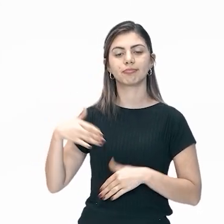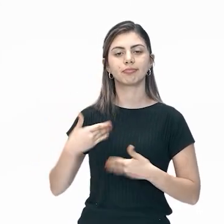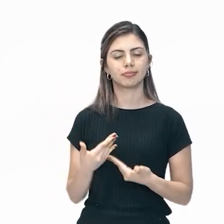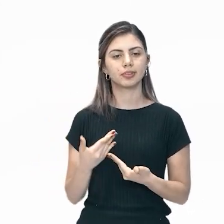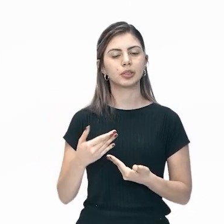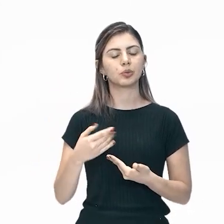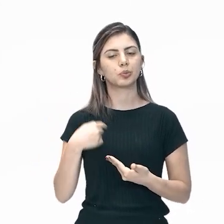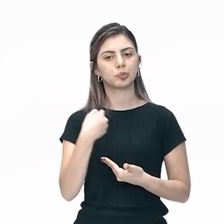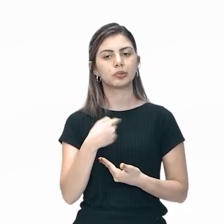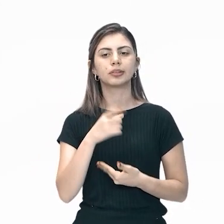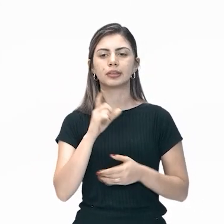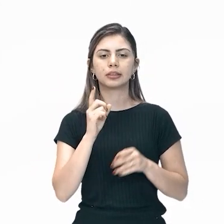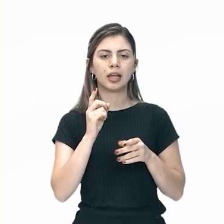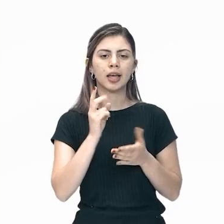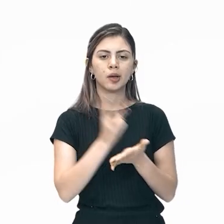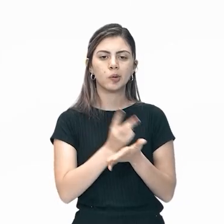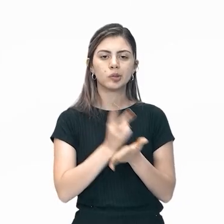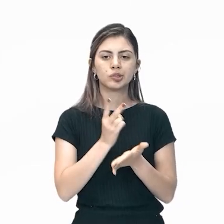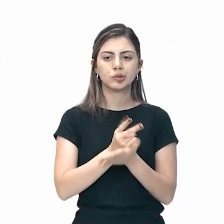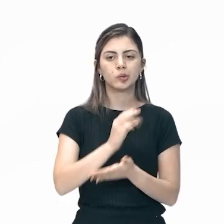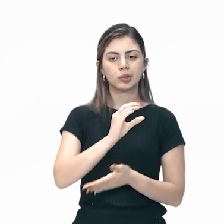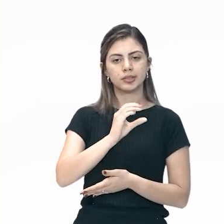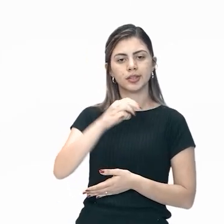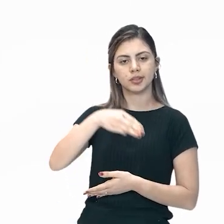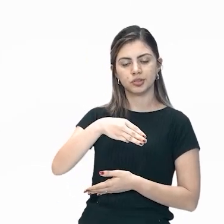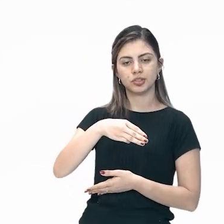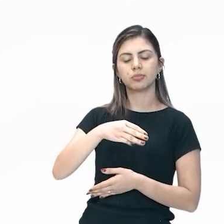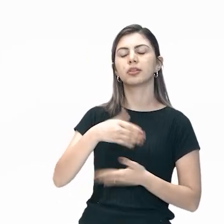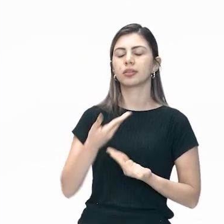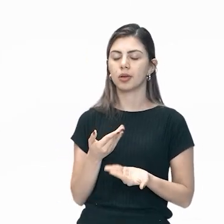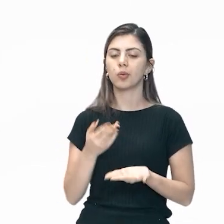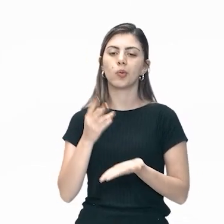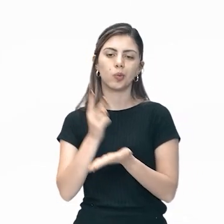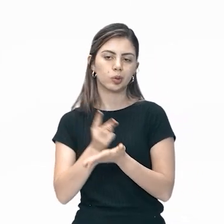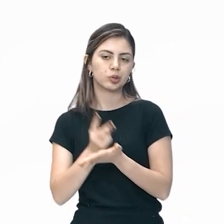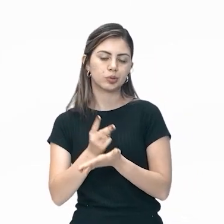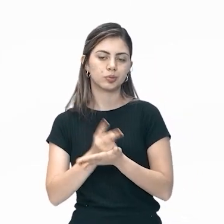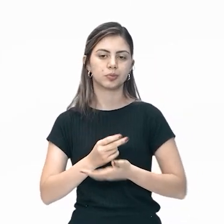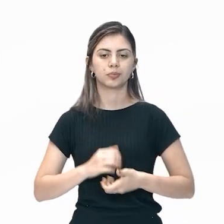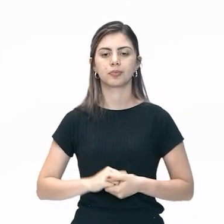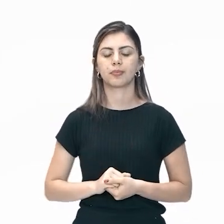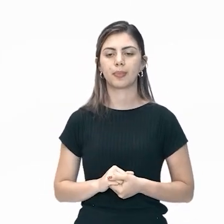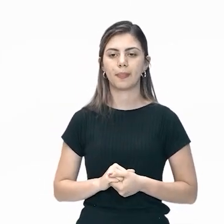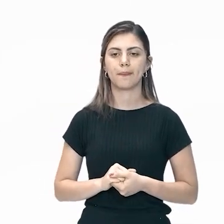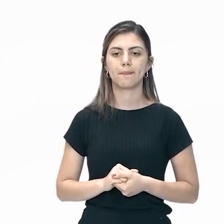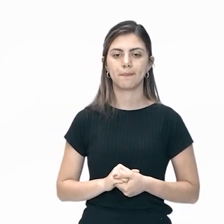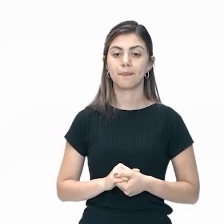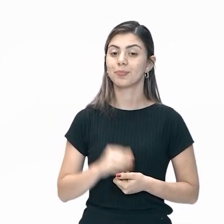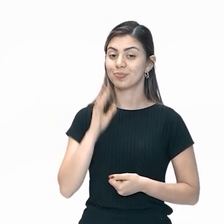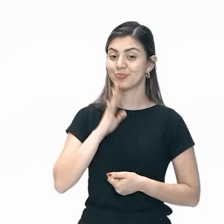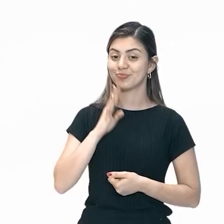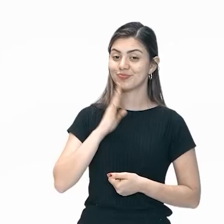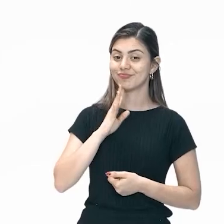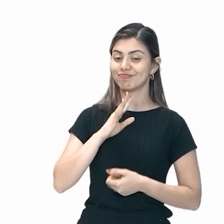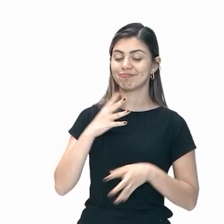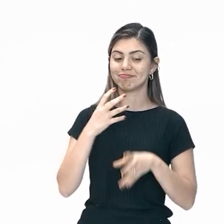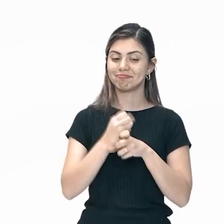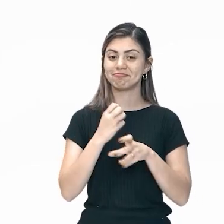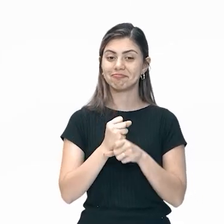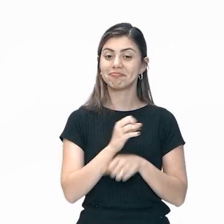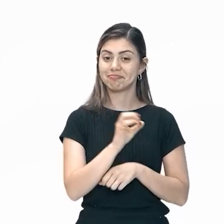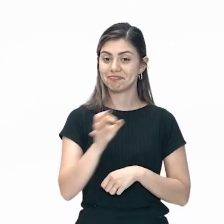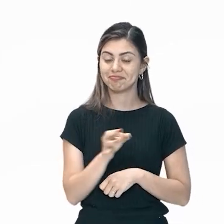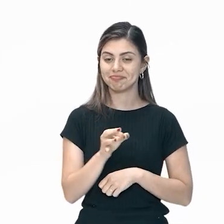em centímetro, tá? Tá todo mundo aqui em centímetro. Legal, pessoal. Muito bacana resolver essa